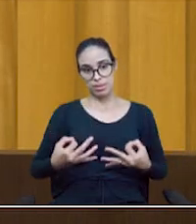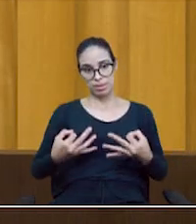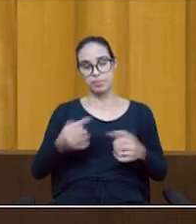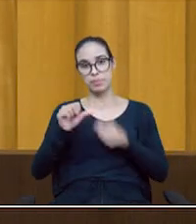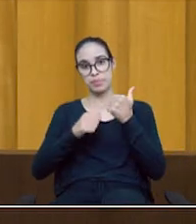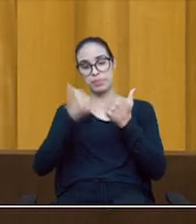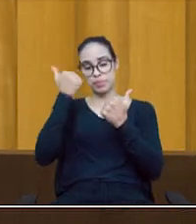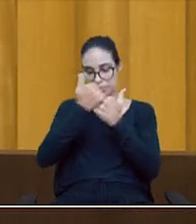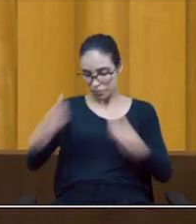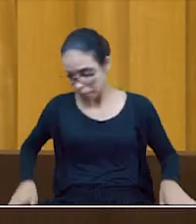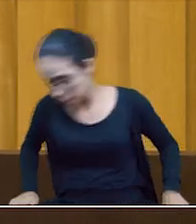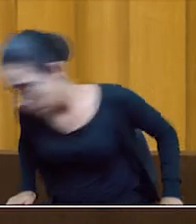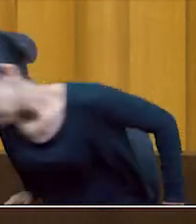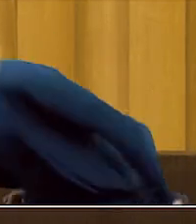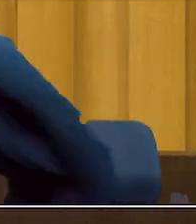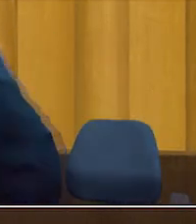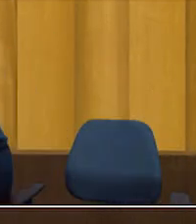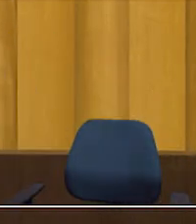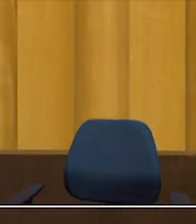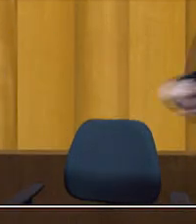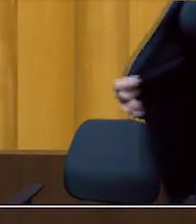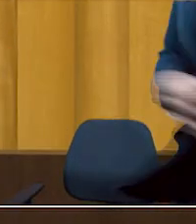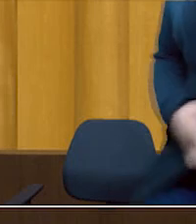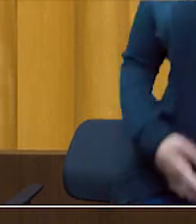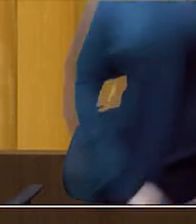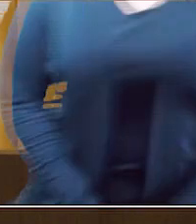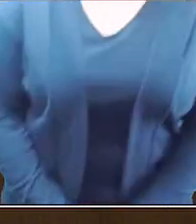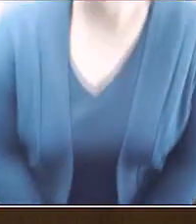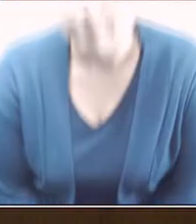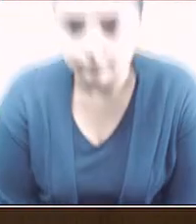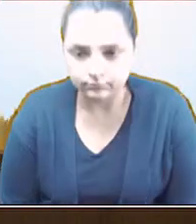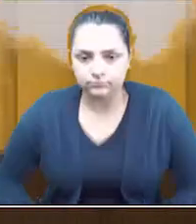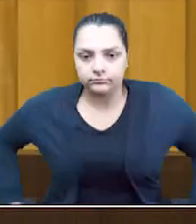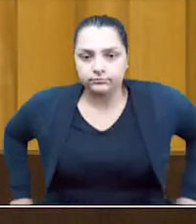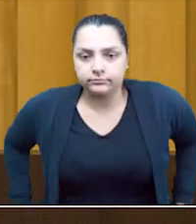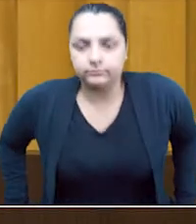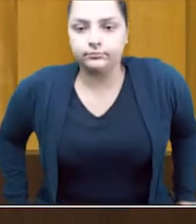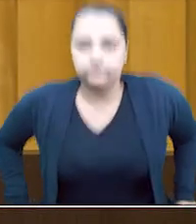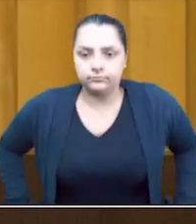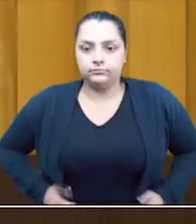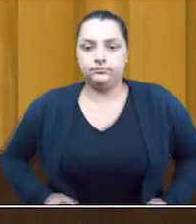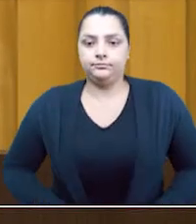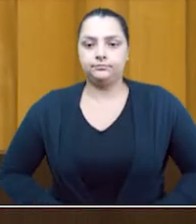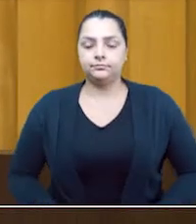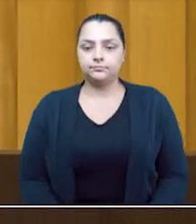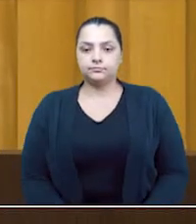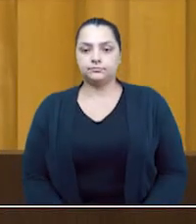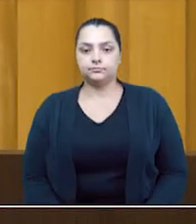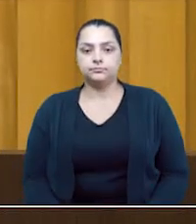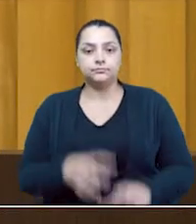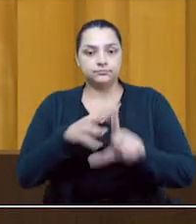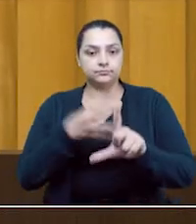princípio fundamental para a concretização dos objetivos do desenvolvimento sustentável da Agenda 2030